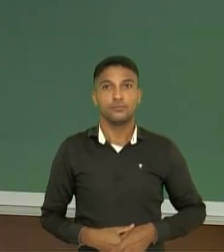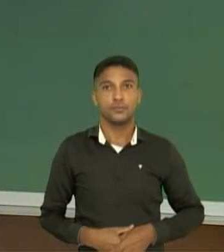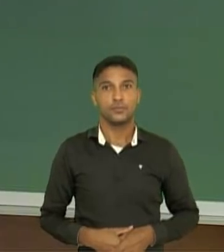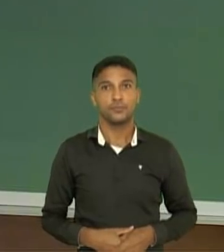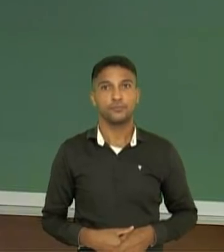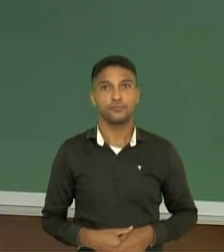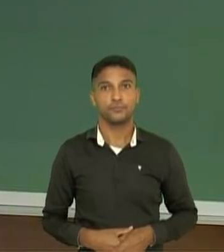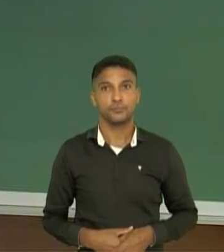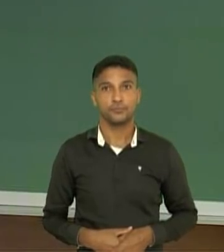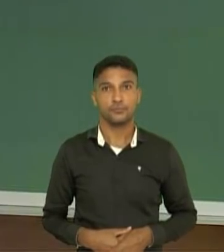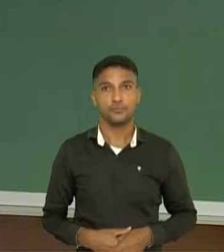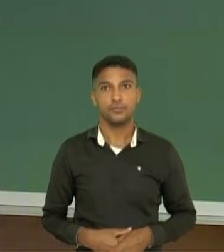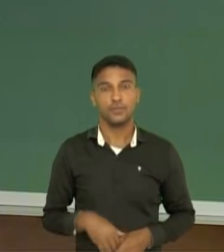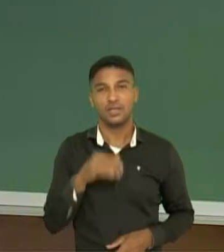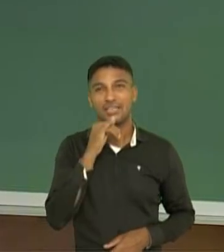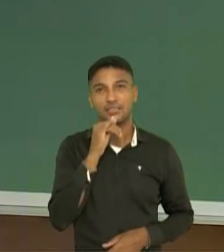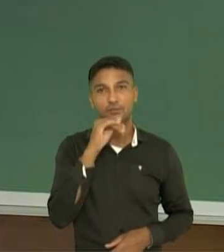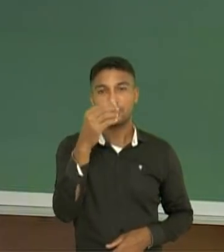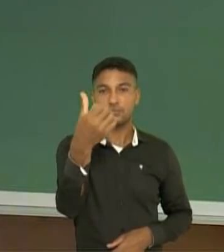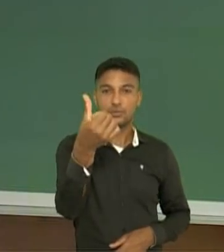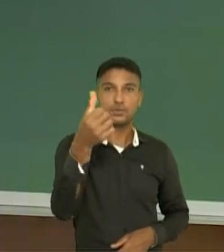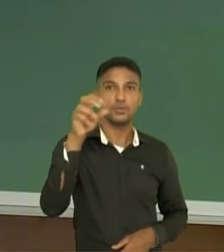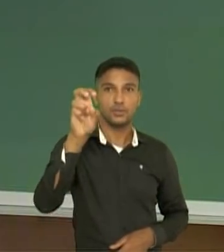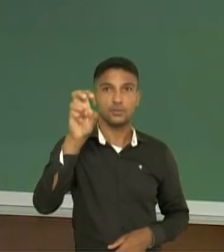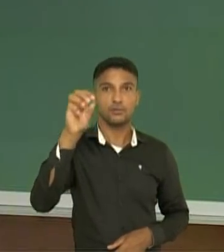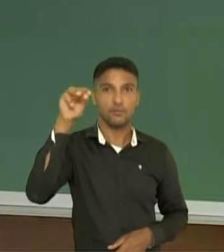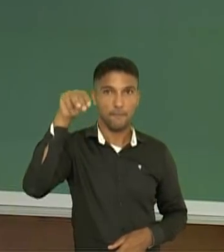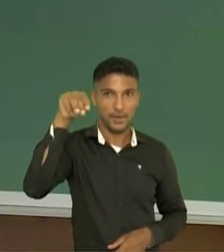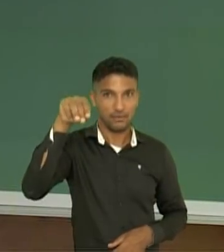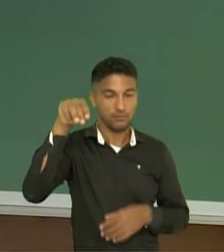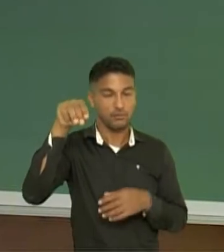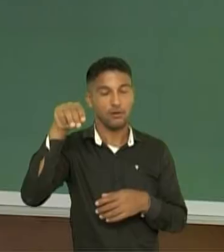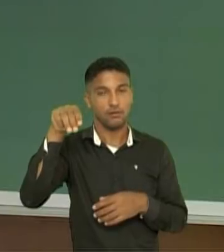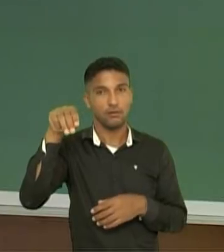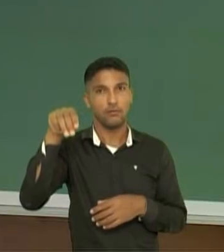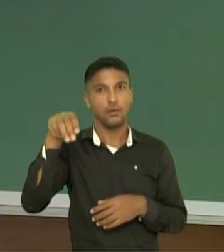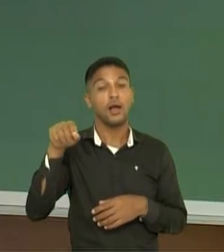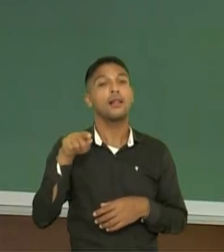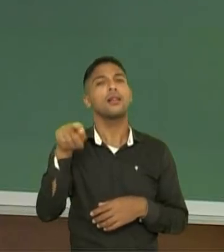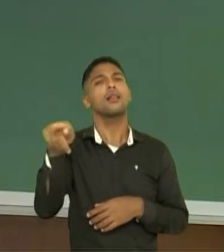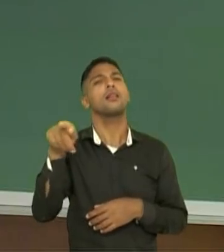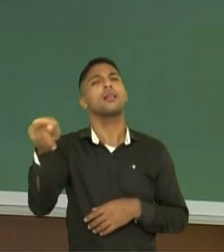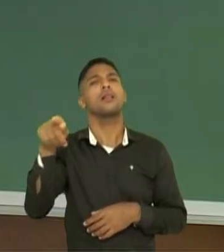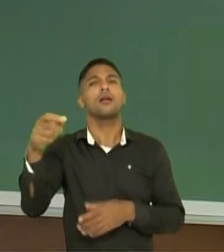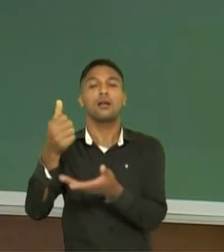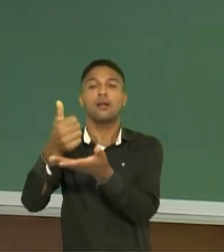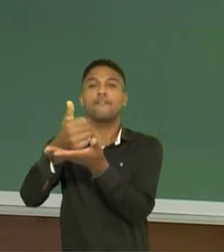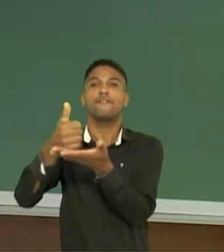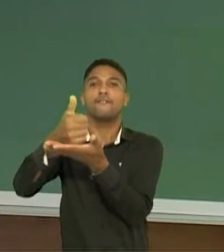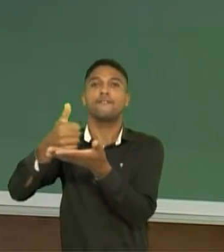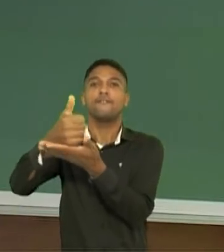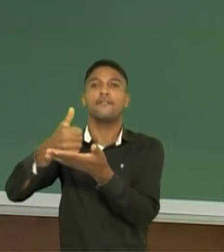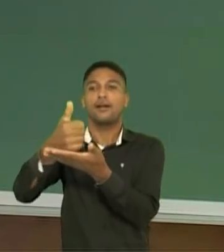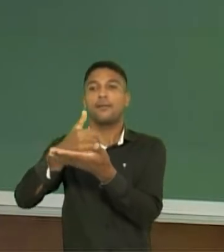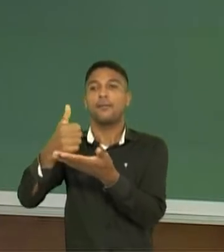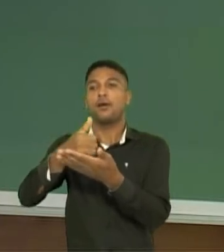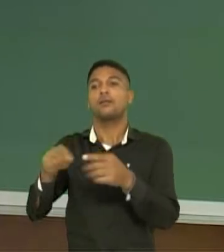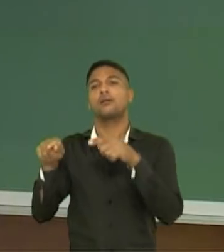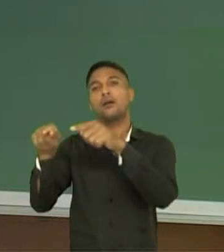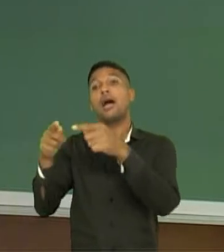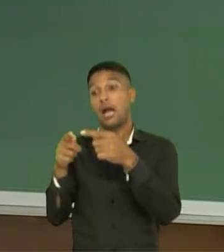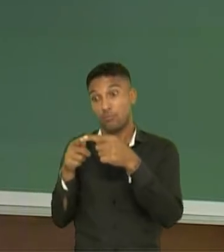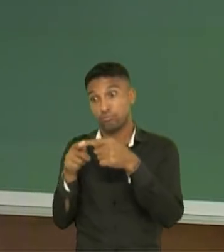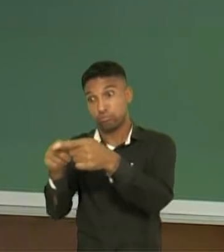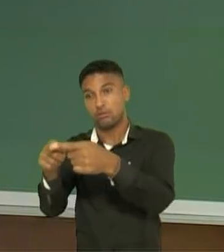sua unidade, né, 65 metros, e a direção e sentido usando as mãos para isso, ok?